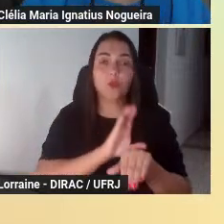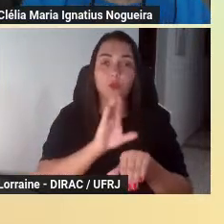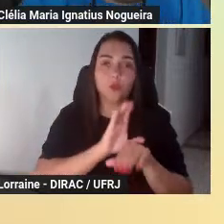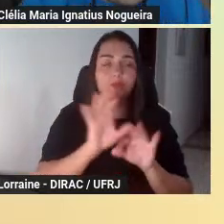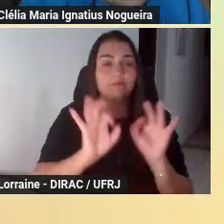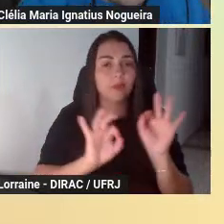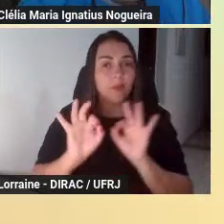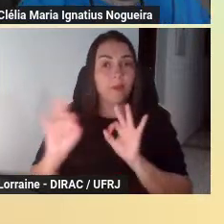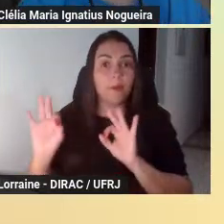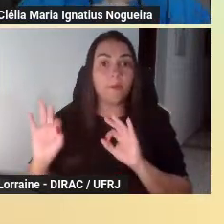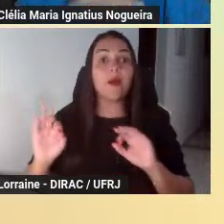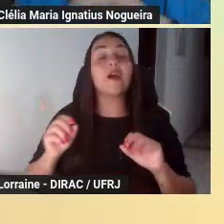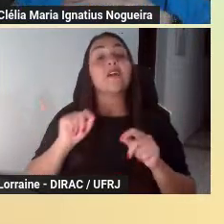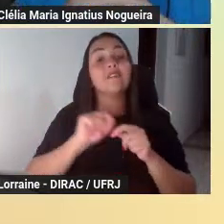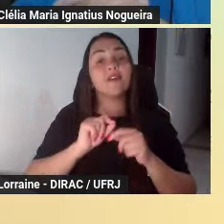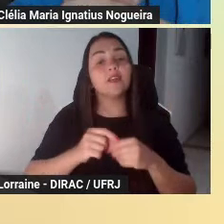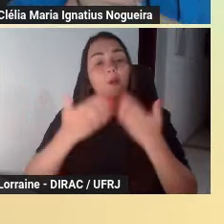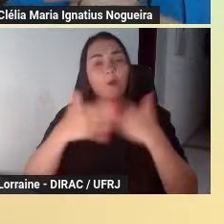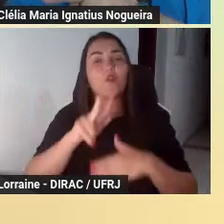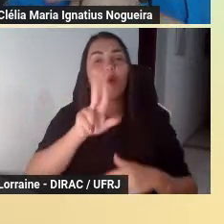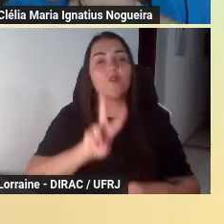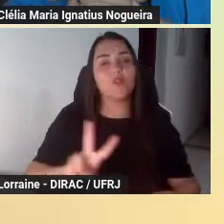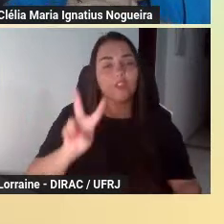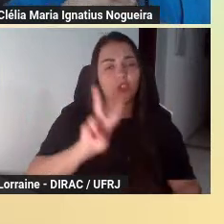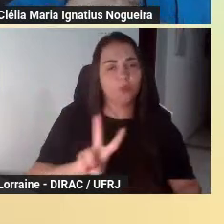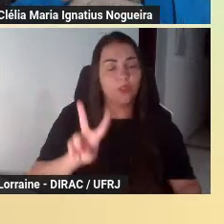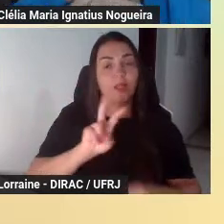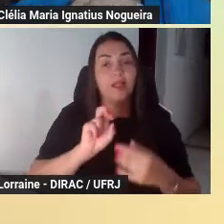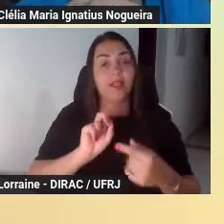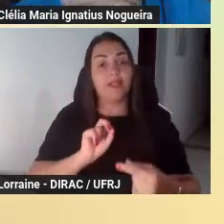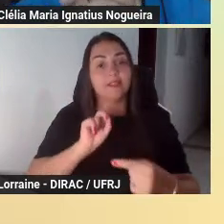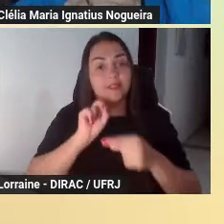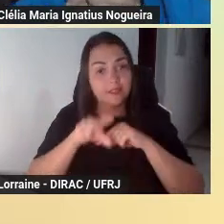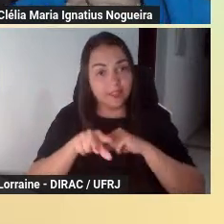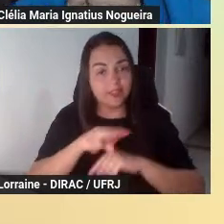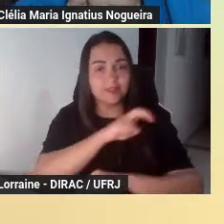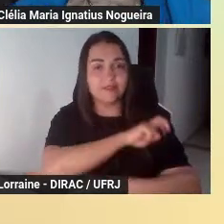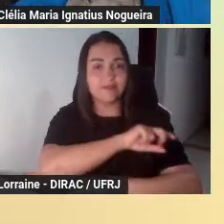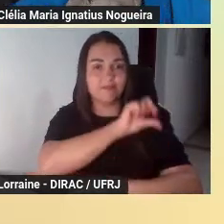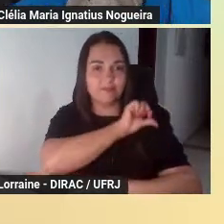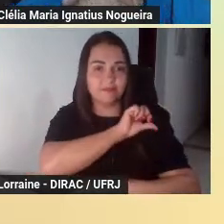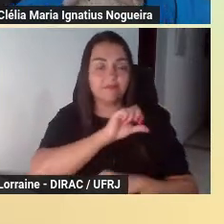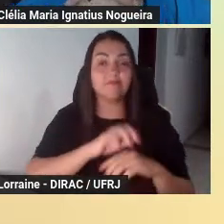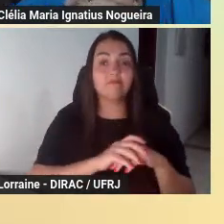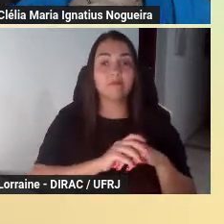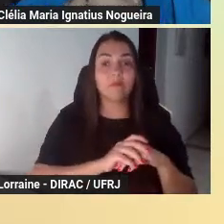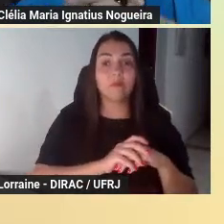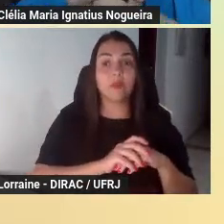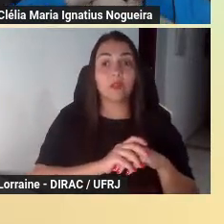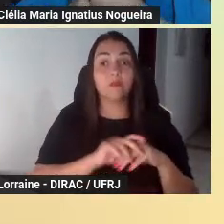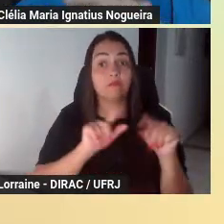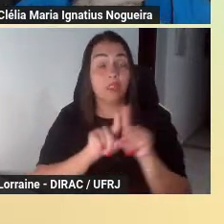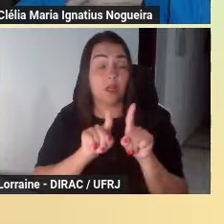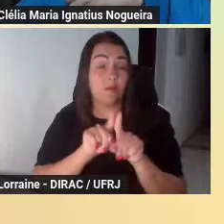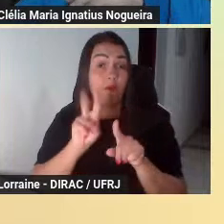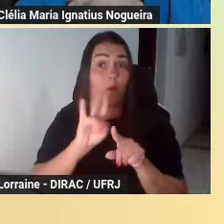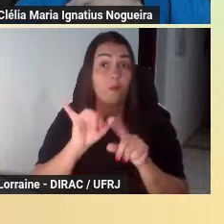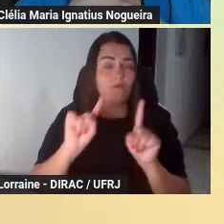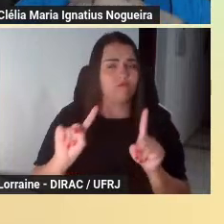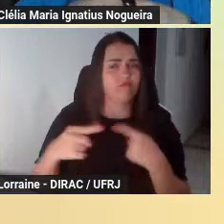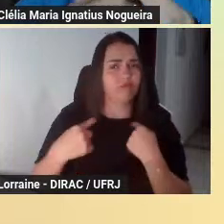se prestava um vestibular para entrar no que seria o ginásio. Meu pai me desafiou que eu só poderia